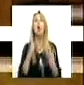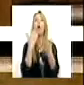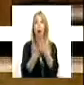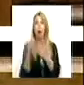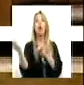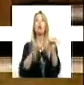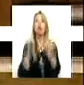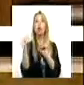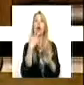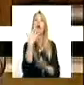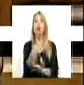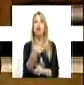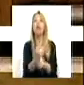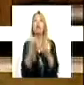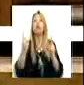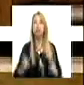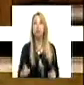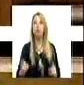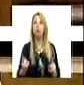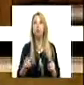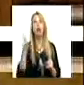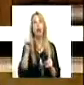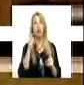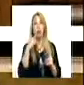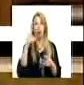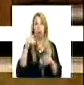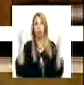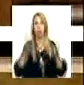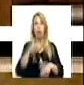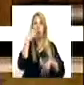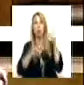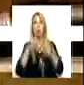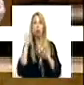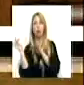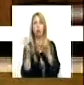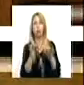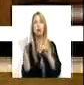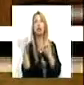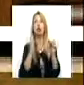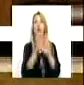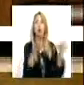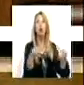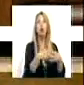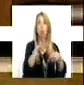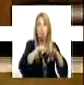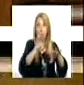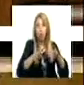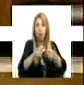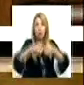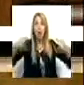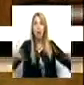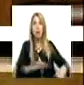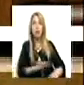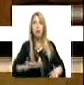individual e já agora também na diminuição de passageiros em transporte coletivo foi a escalada do desemprego e da